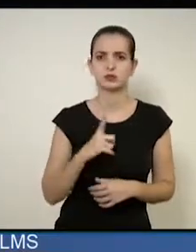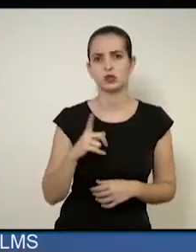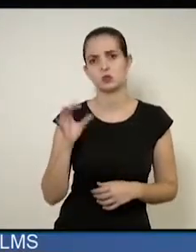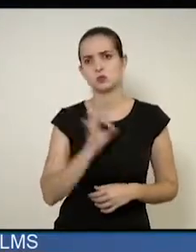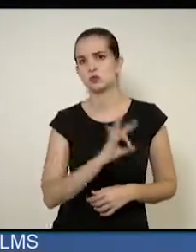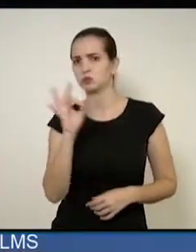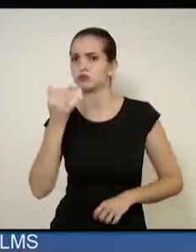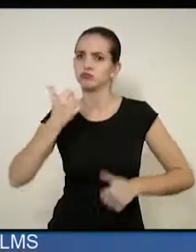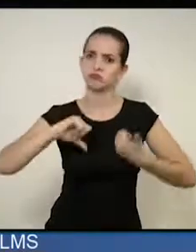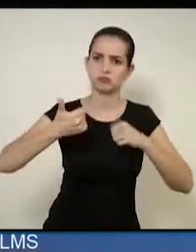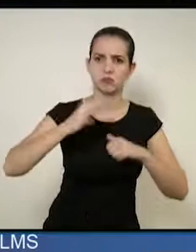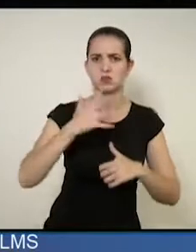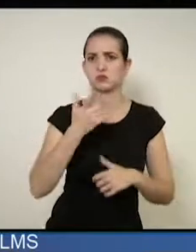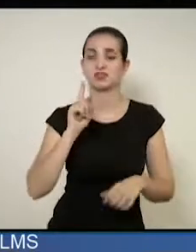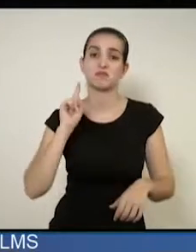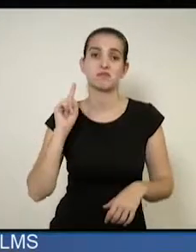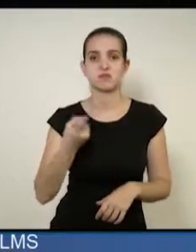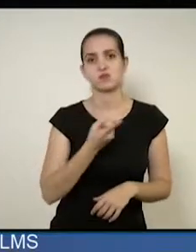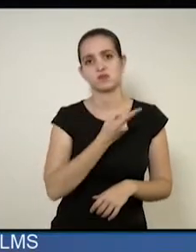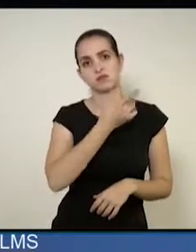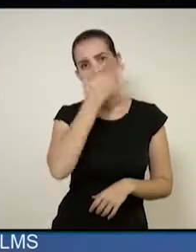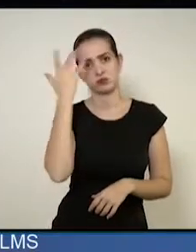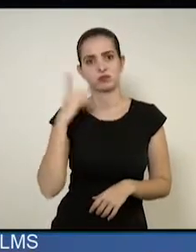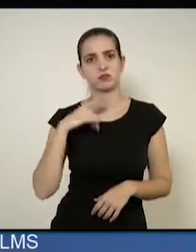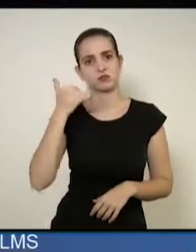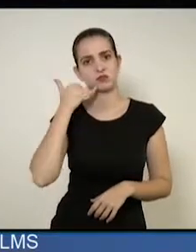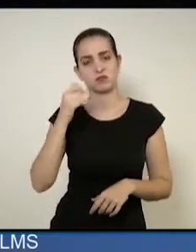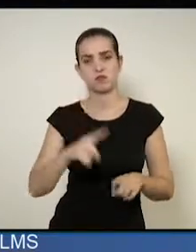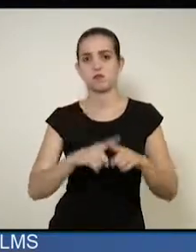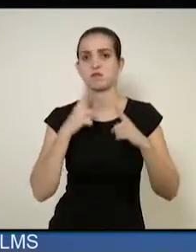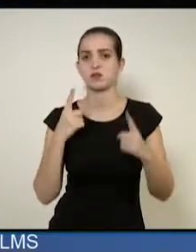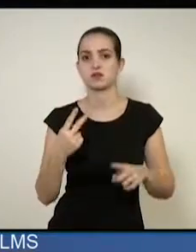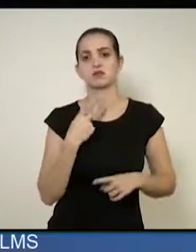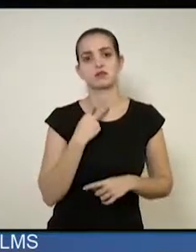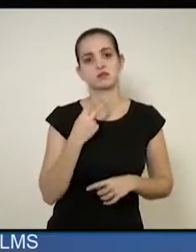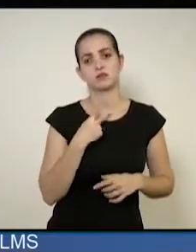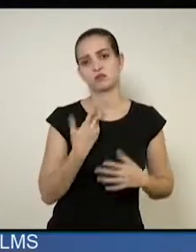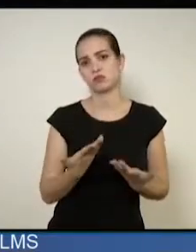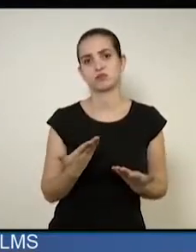de muito mais de 1.000 aparelhos. Mas não pode, porque